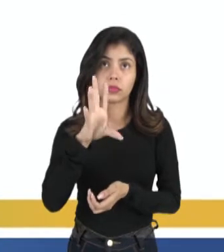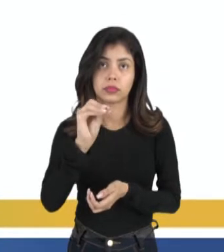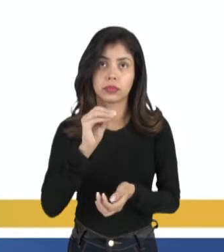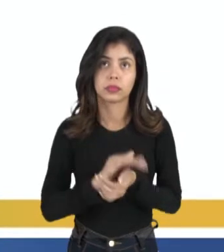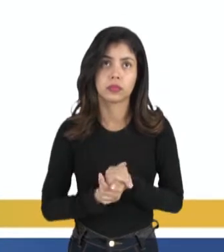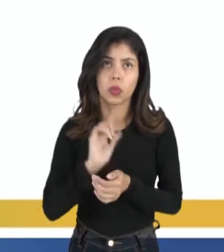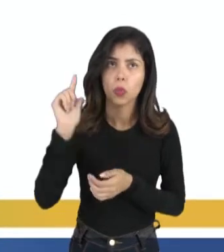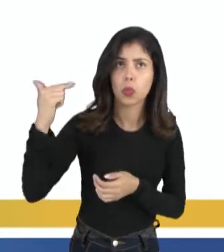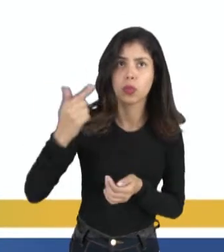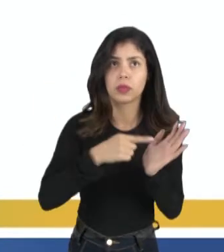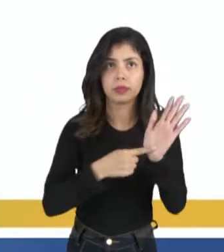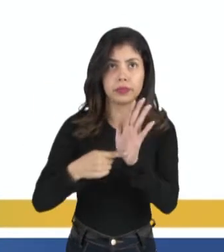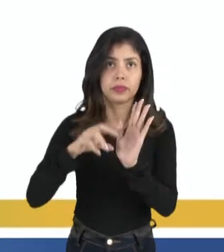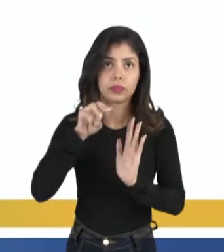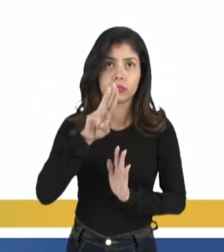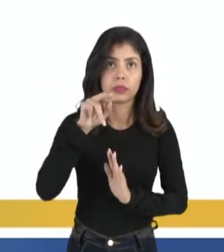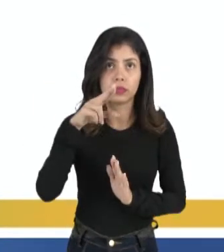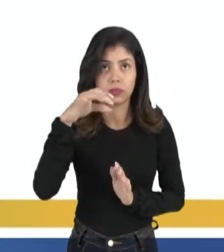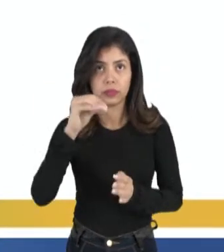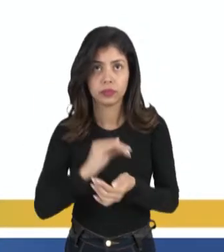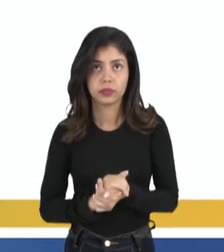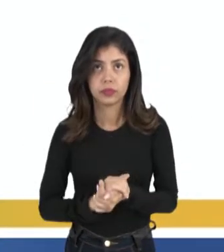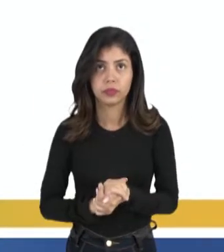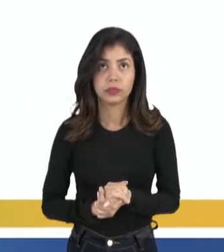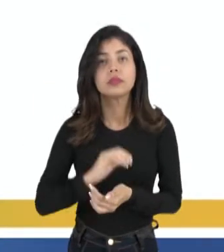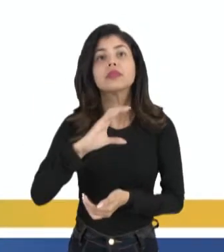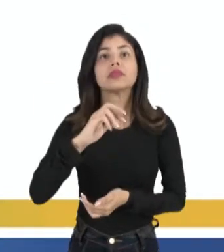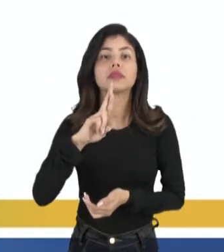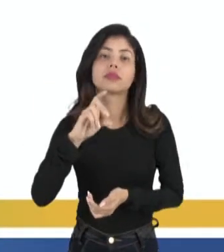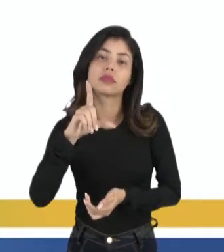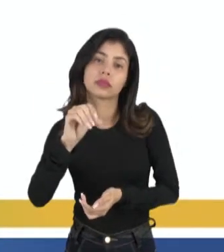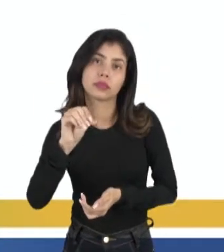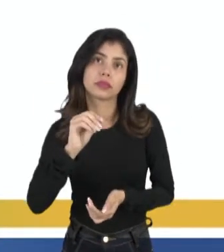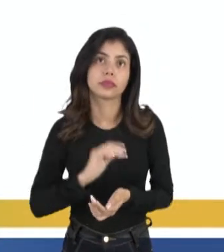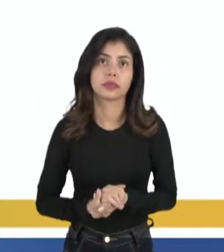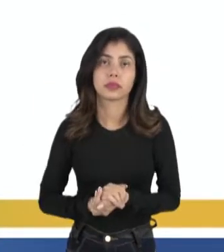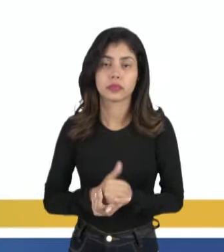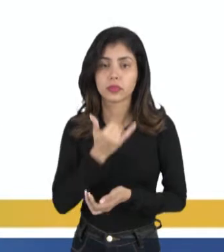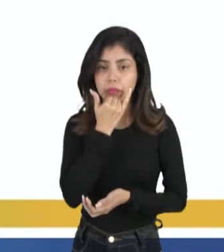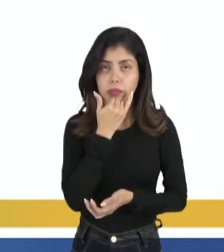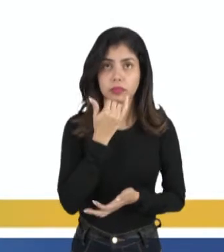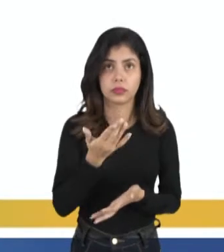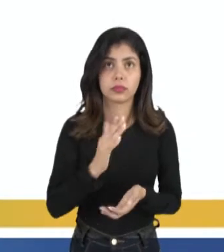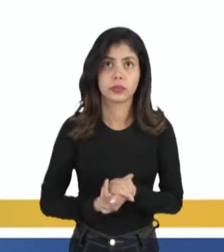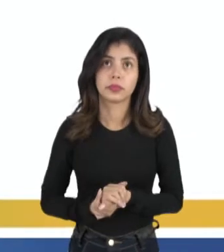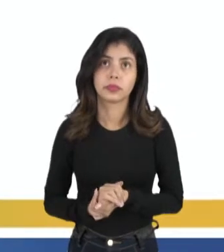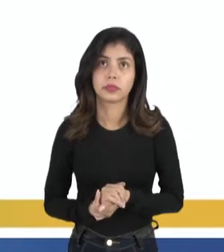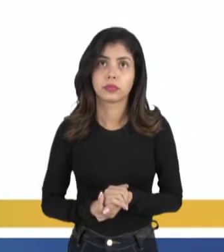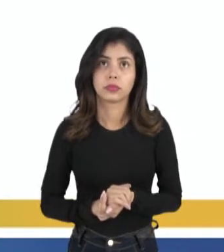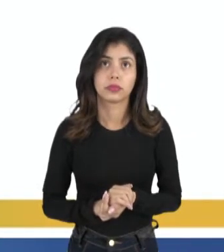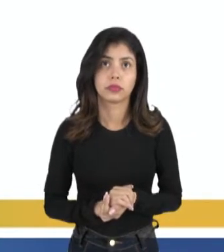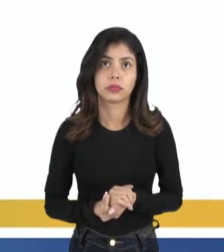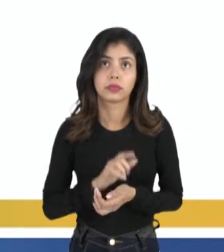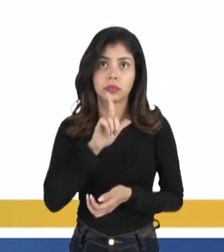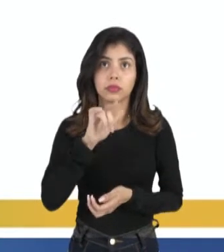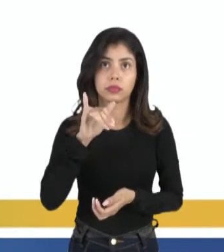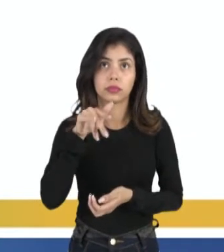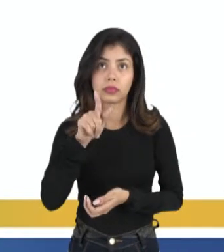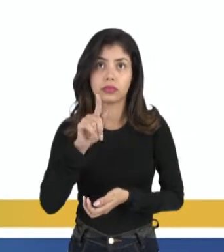outros representantes são Humberto book ote boccione desculpa Carlos